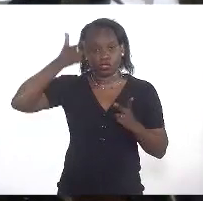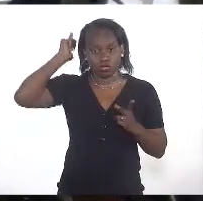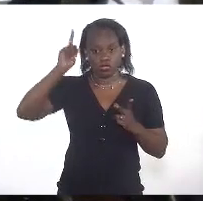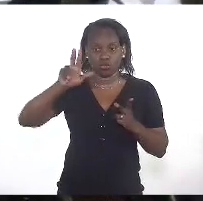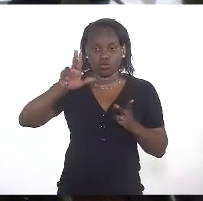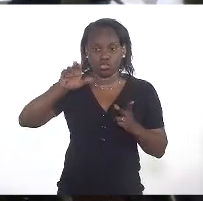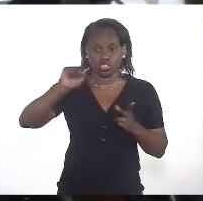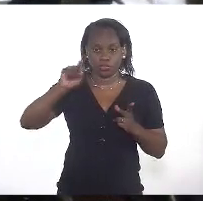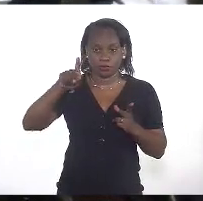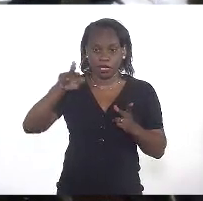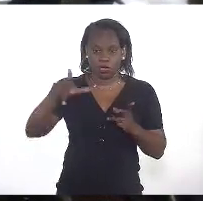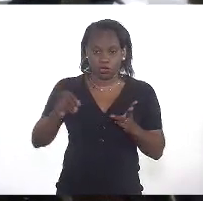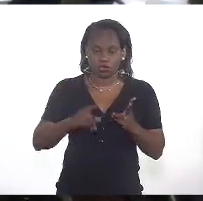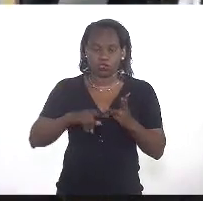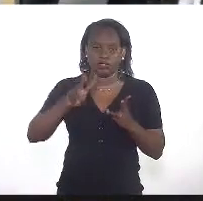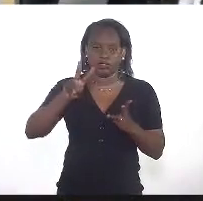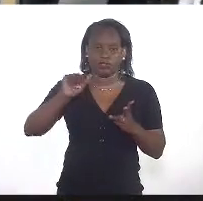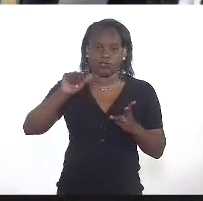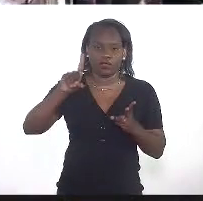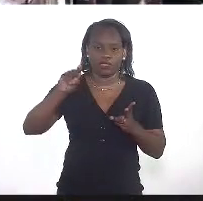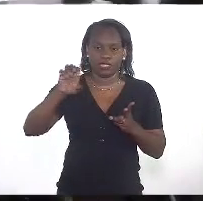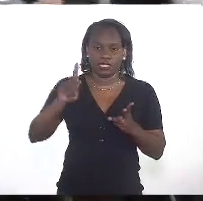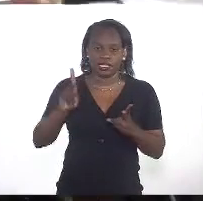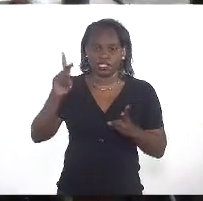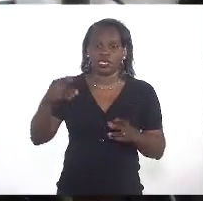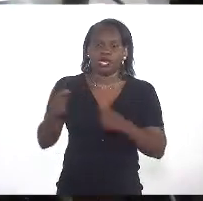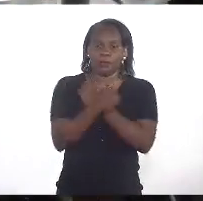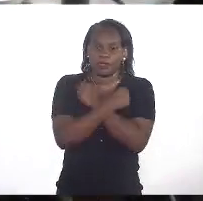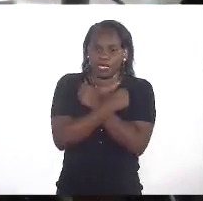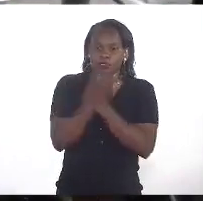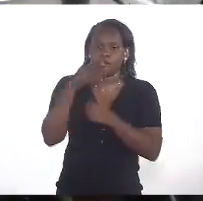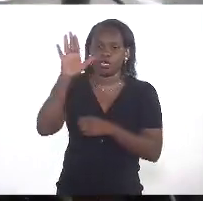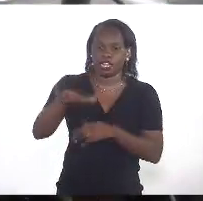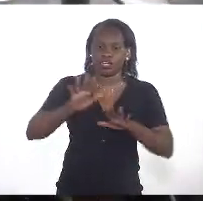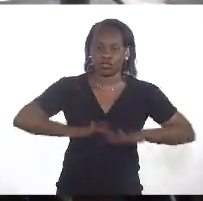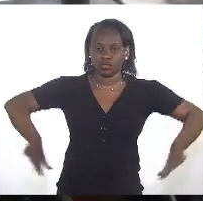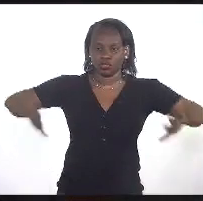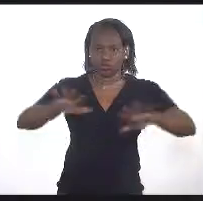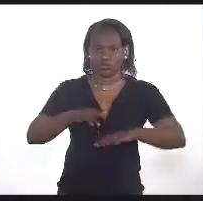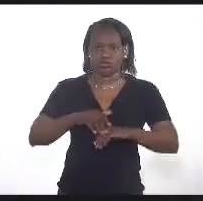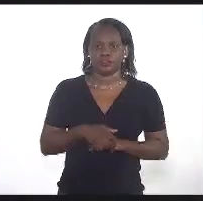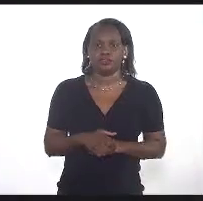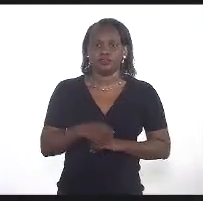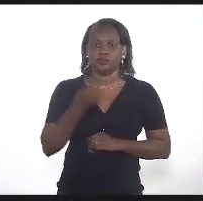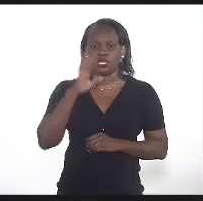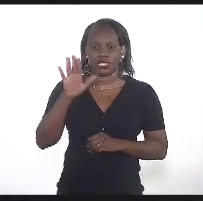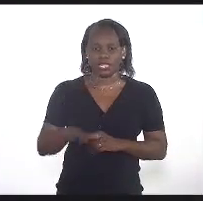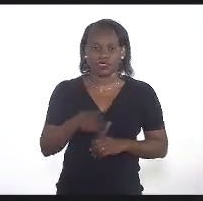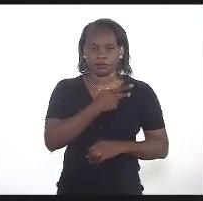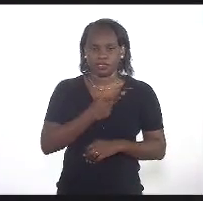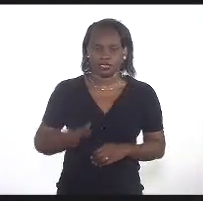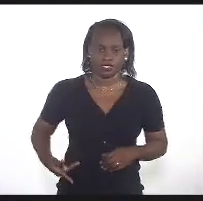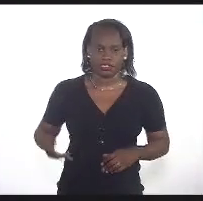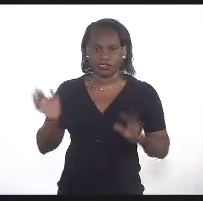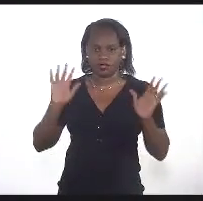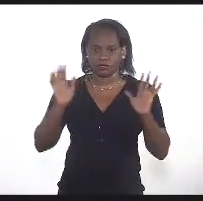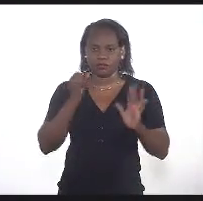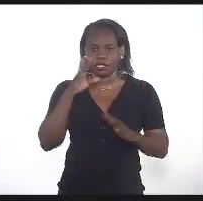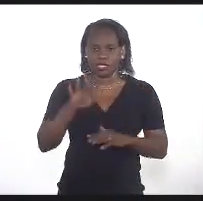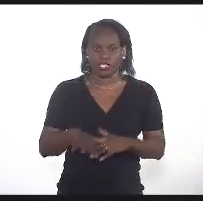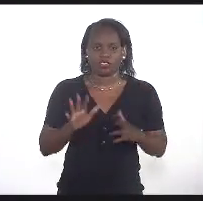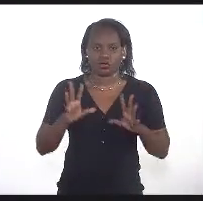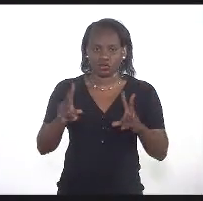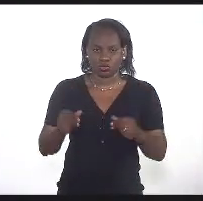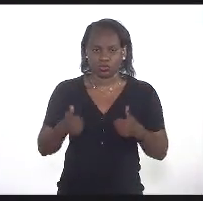e Valdec. Abraço, boa tarde a todas e a todos. Boa tarde, presidente. Boa tarde.